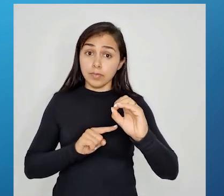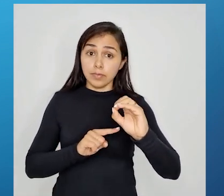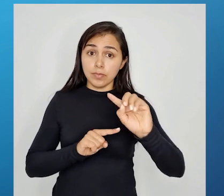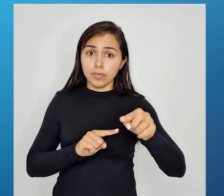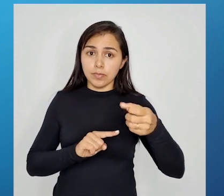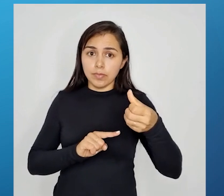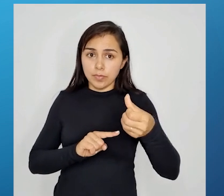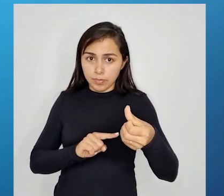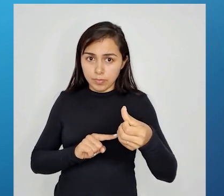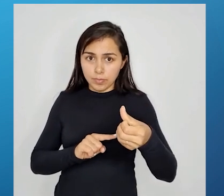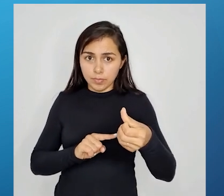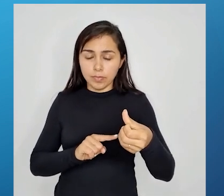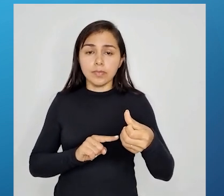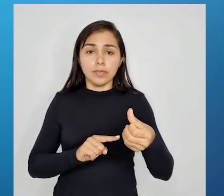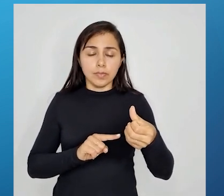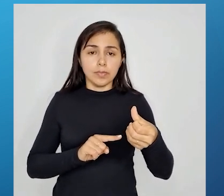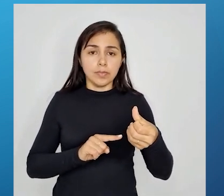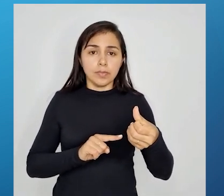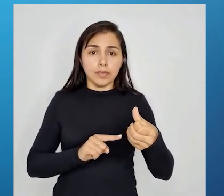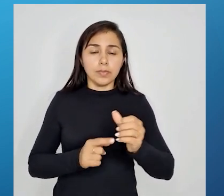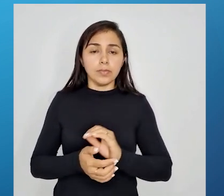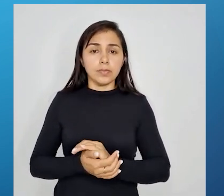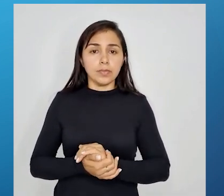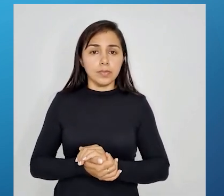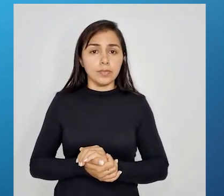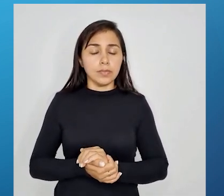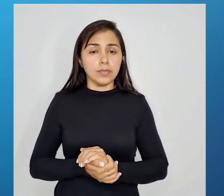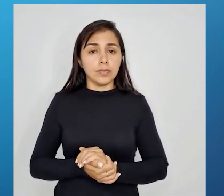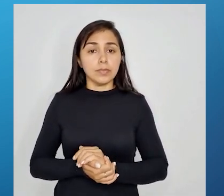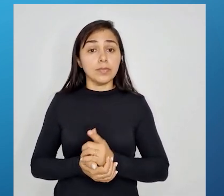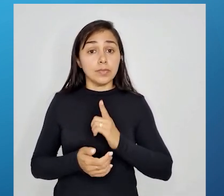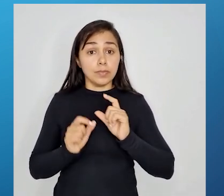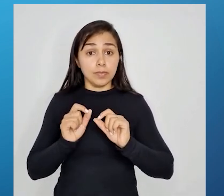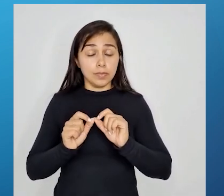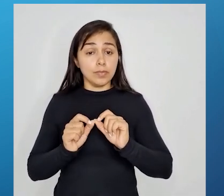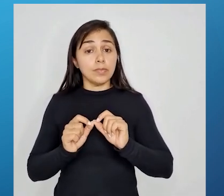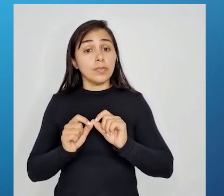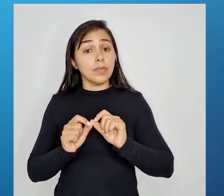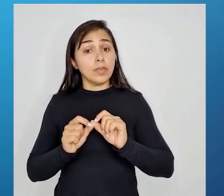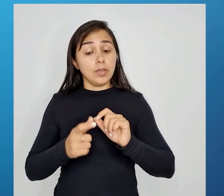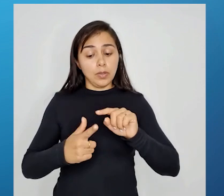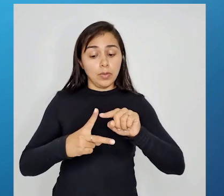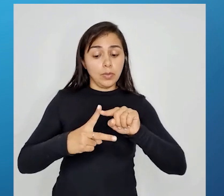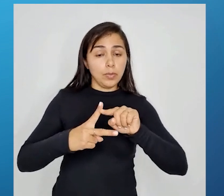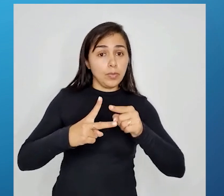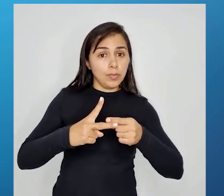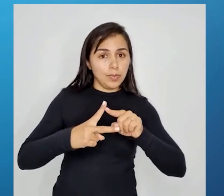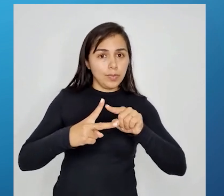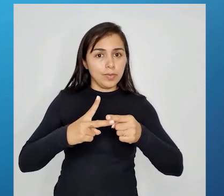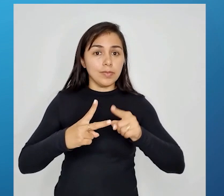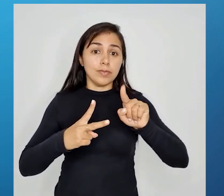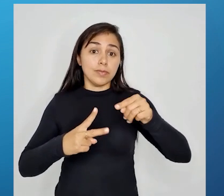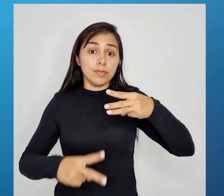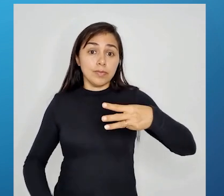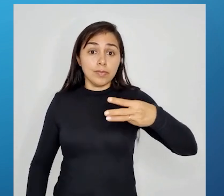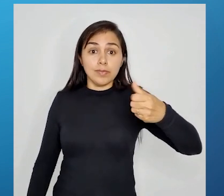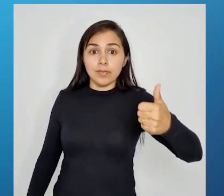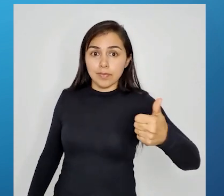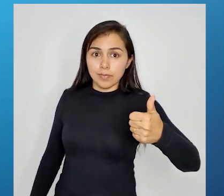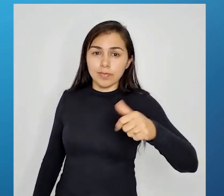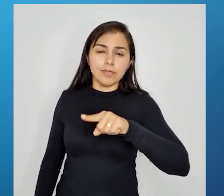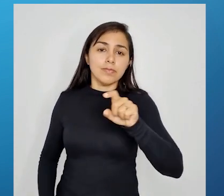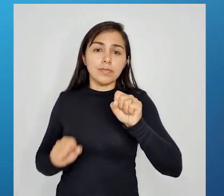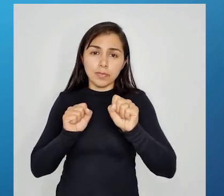ó. Tangente de 0,6, nós temos que o ângulo é 31 graus. Tá bom? Então você pode